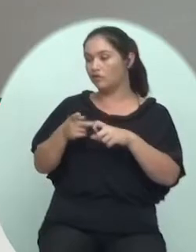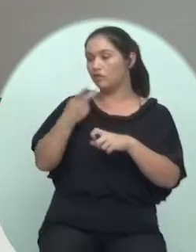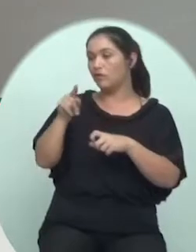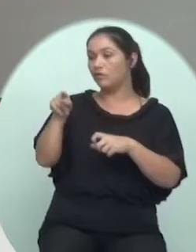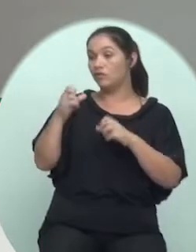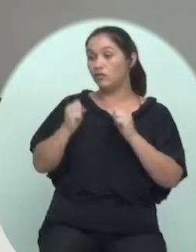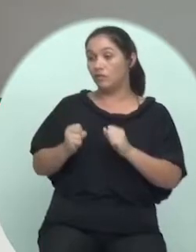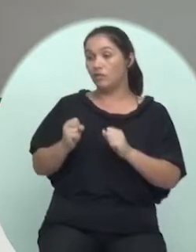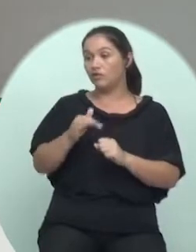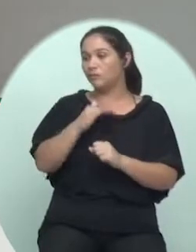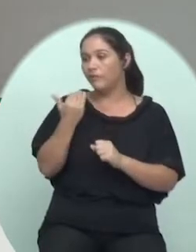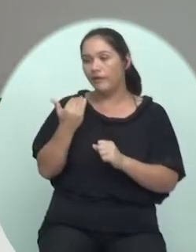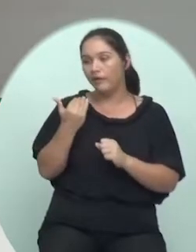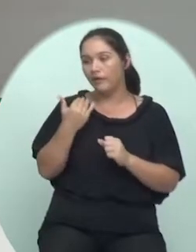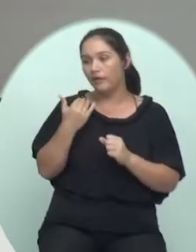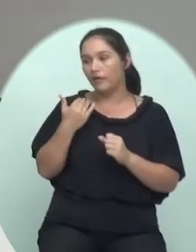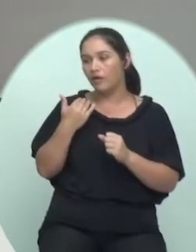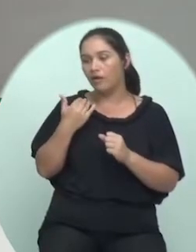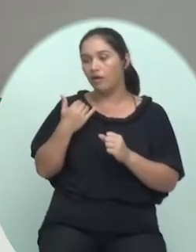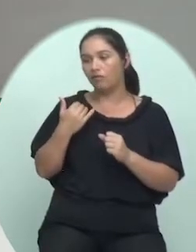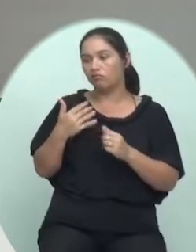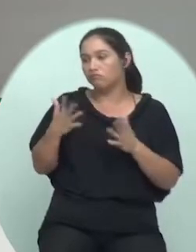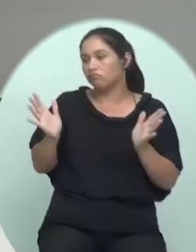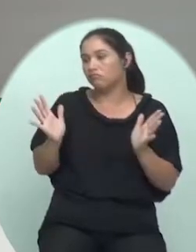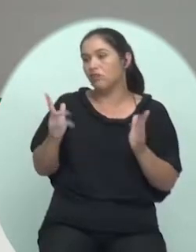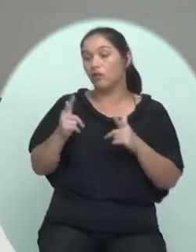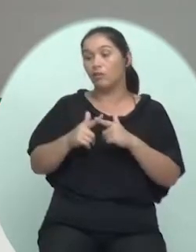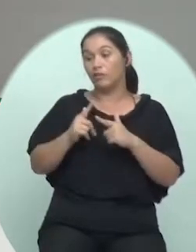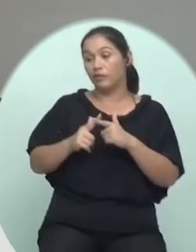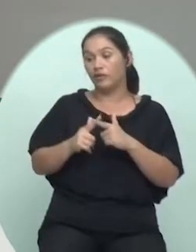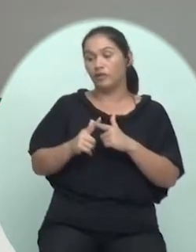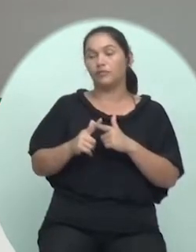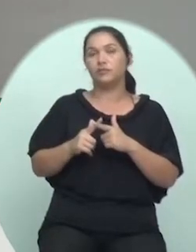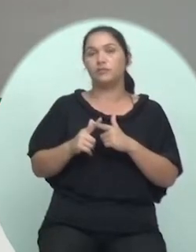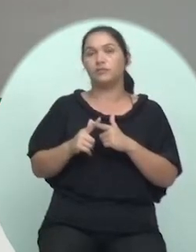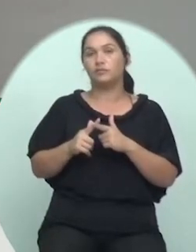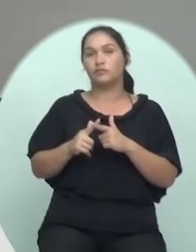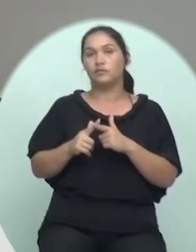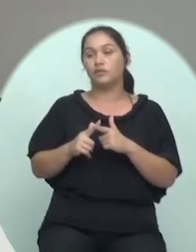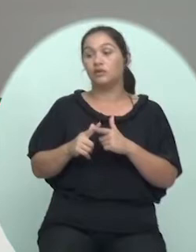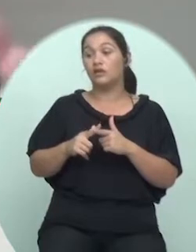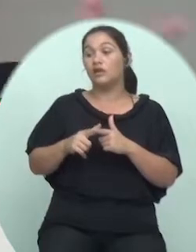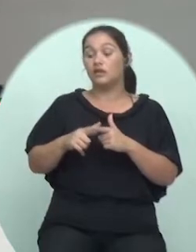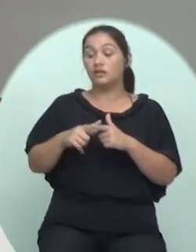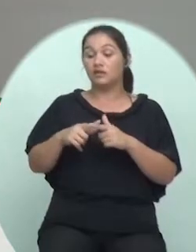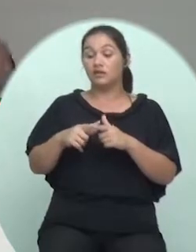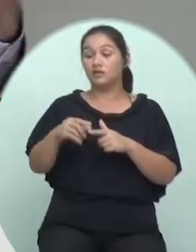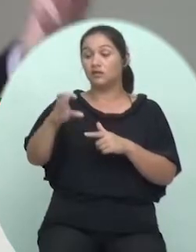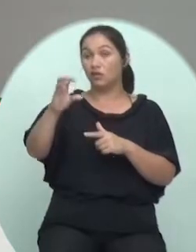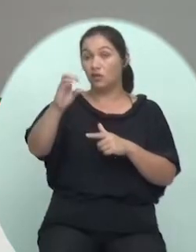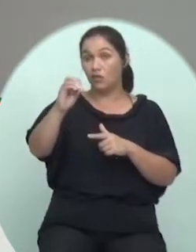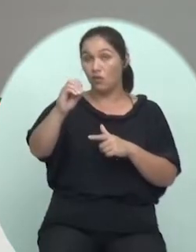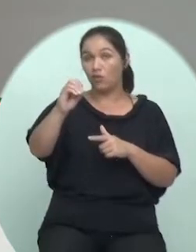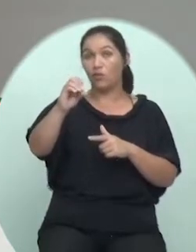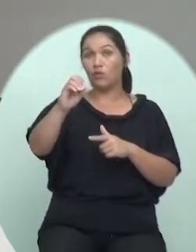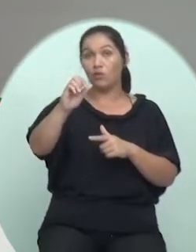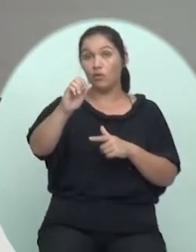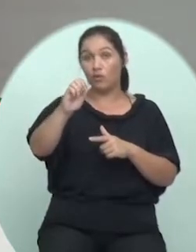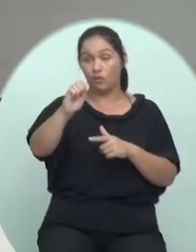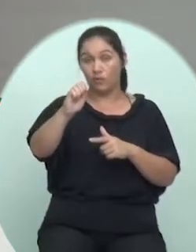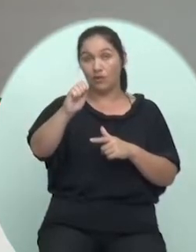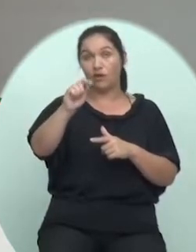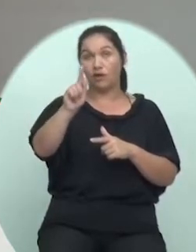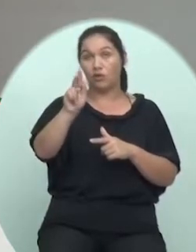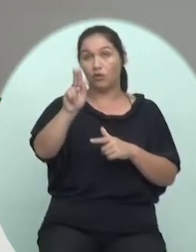momento. A partir do momento que deslocar um coágulo de sangue para o pulmão e para o cérebro,